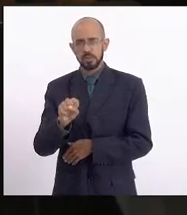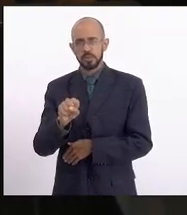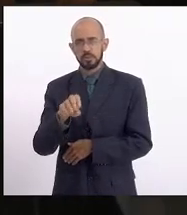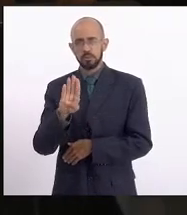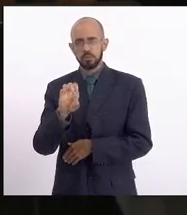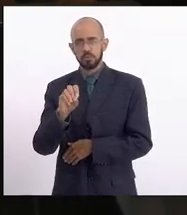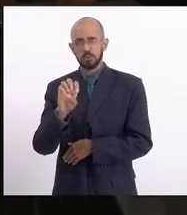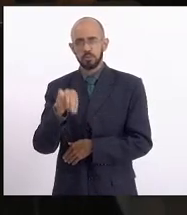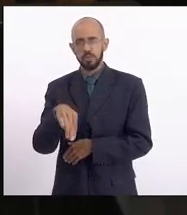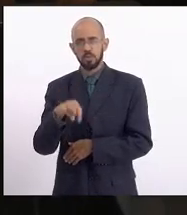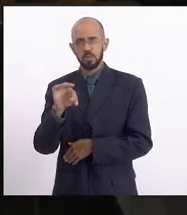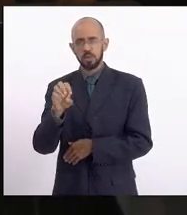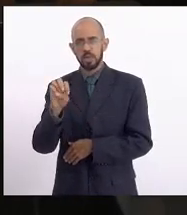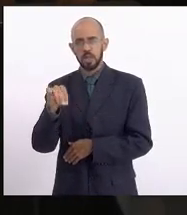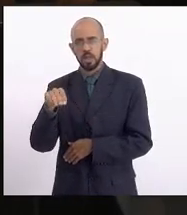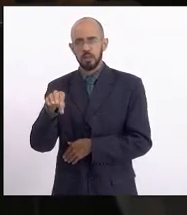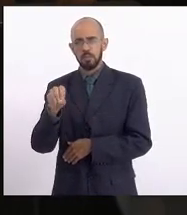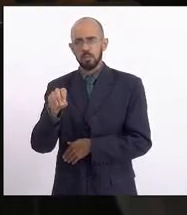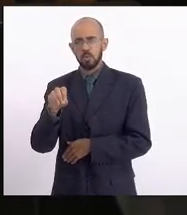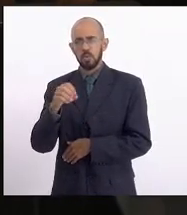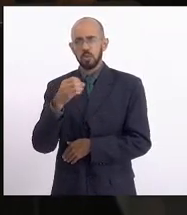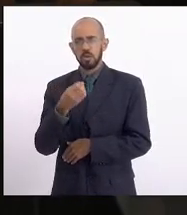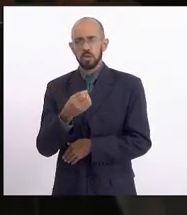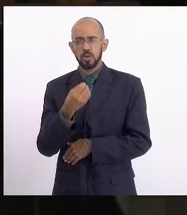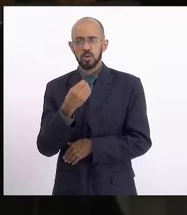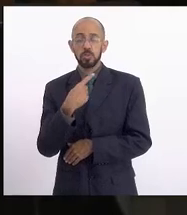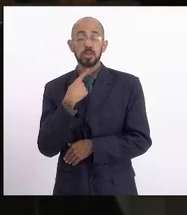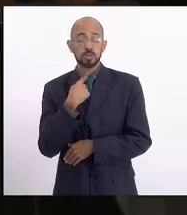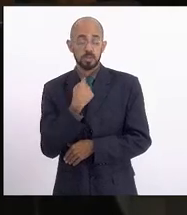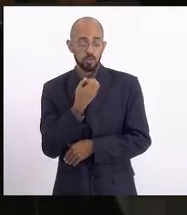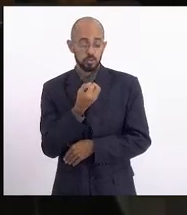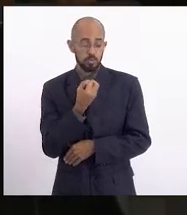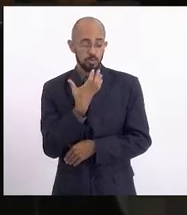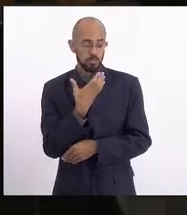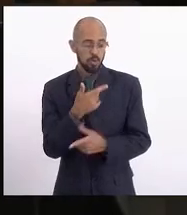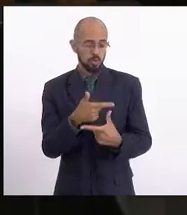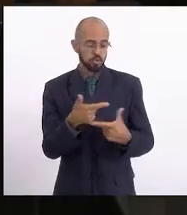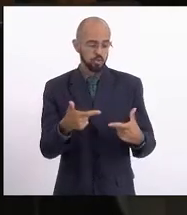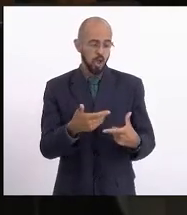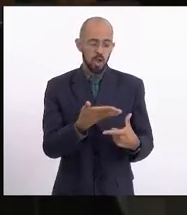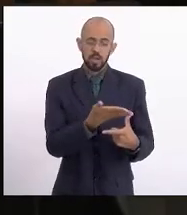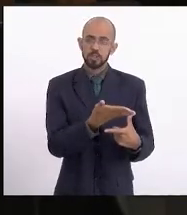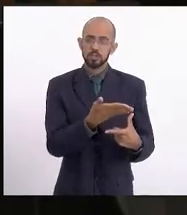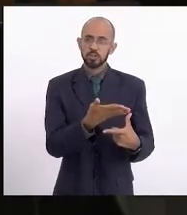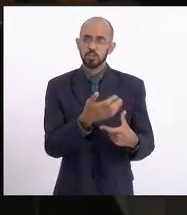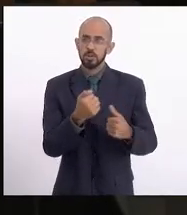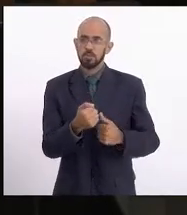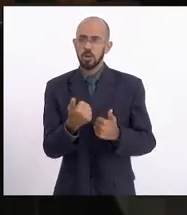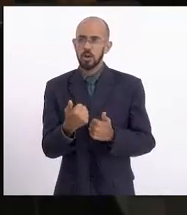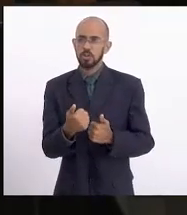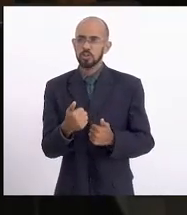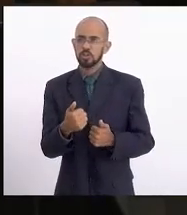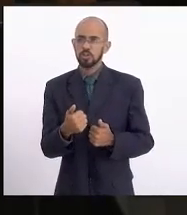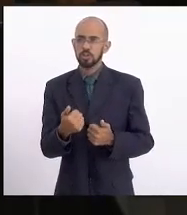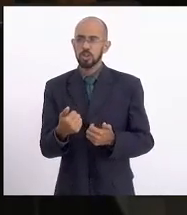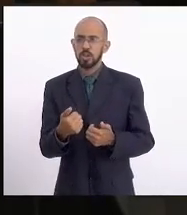eu desejo muita sorte e que pode contar com o apoio dessa casa e do meu